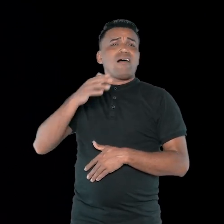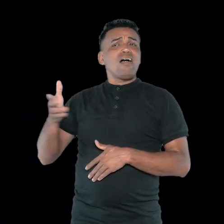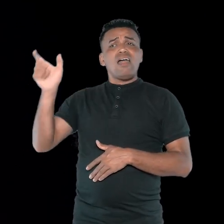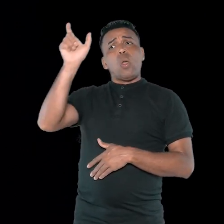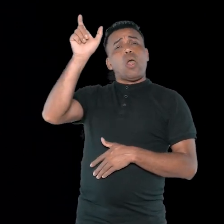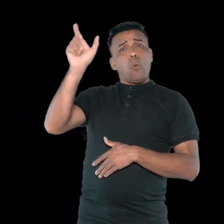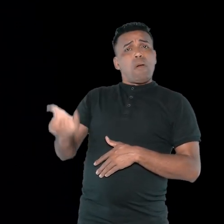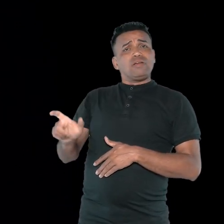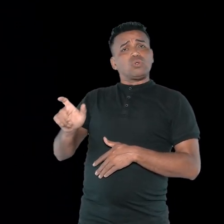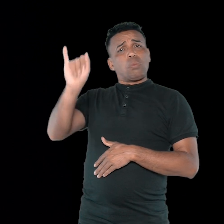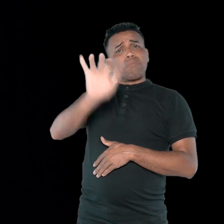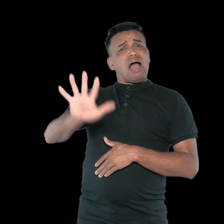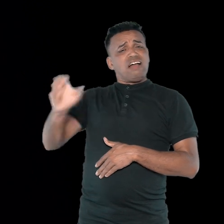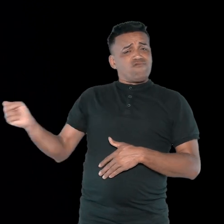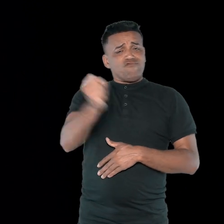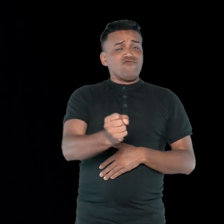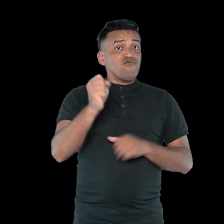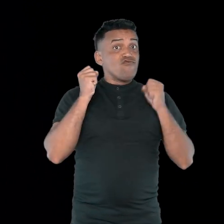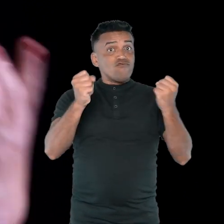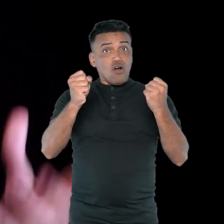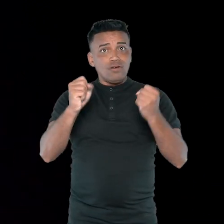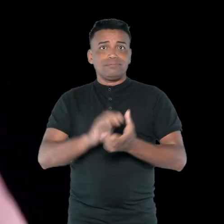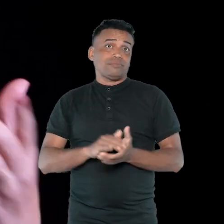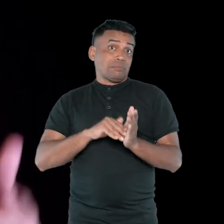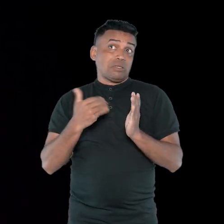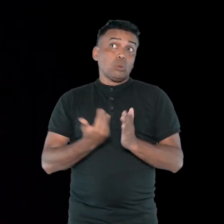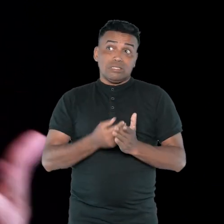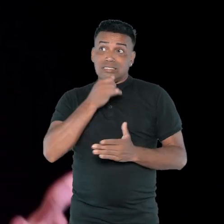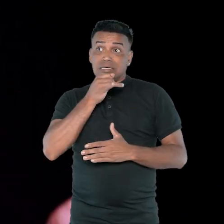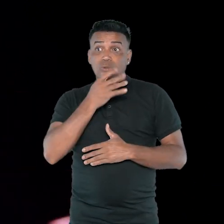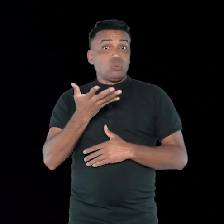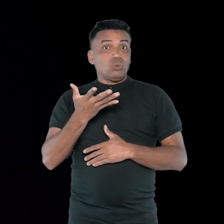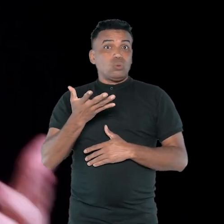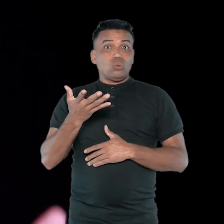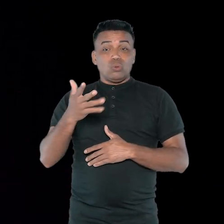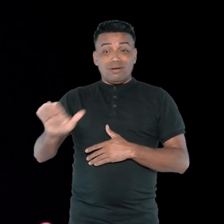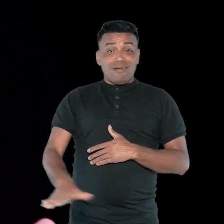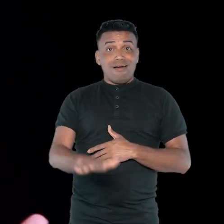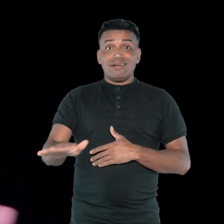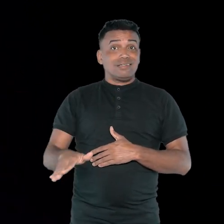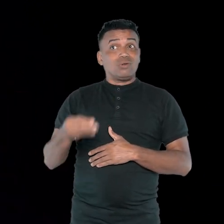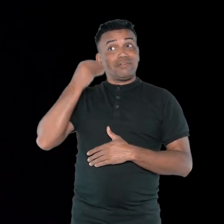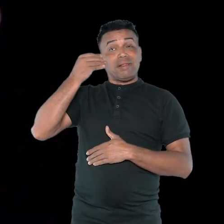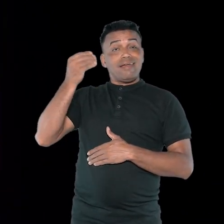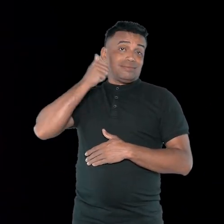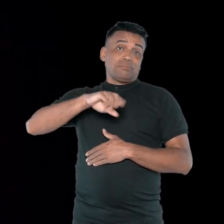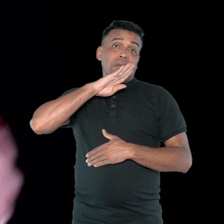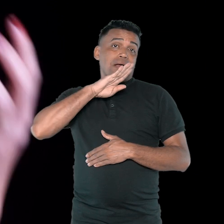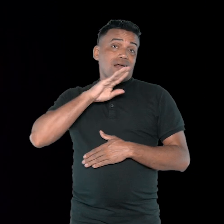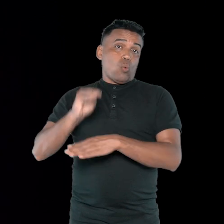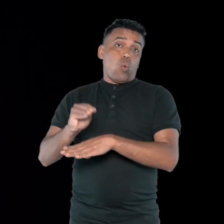forte, né? Para todos, inclusive para os que não tiveram a experiência de terem sido maternados de alguma forma, né? Uma figura